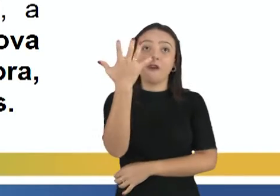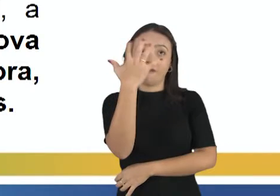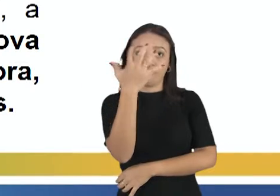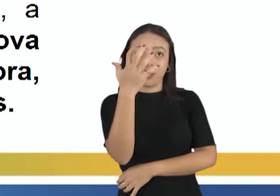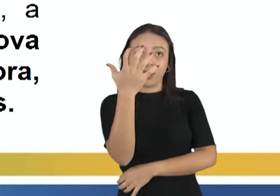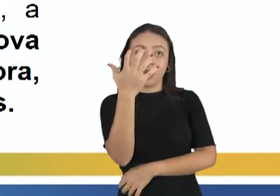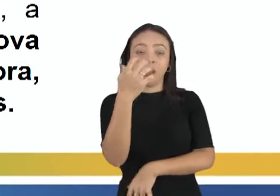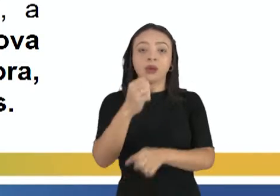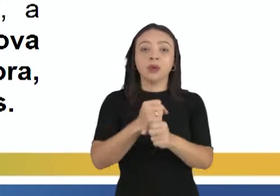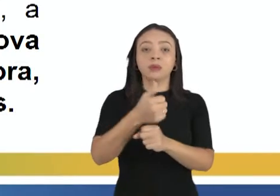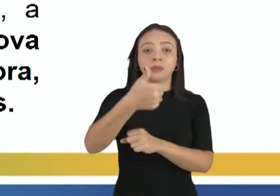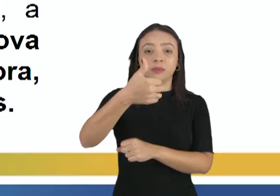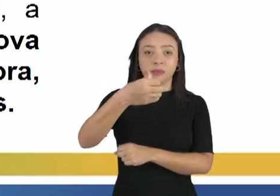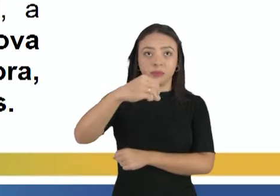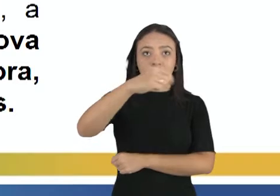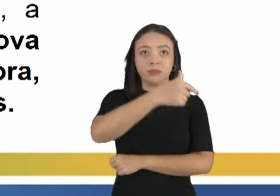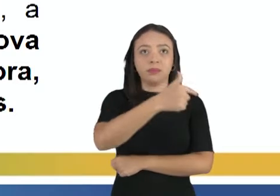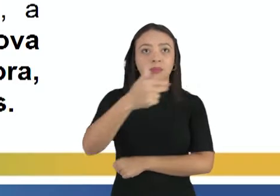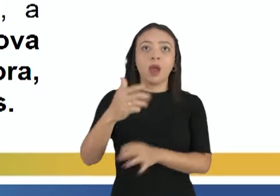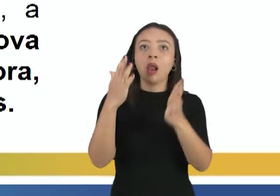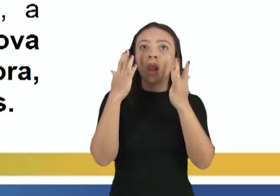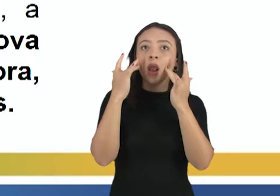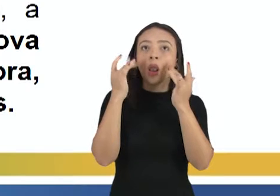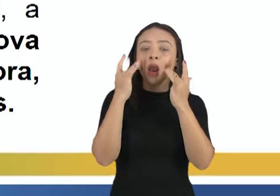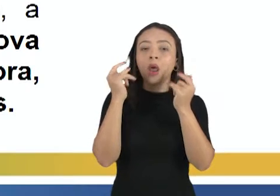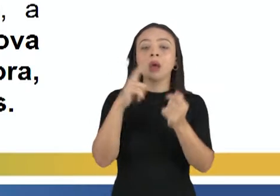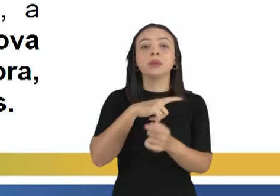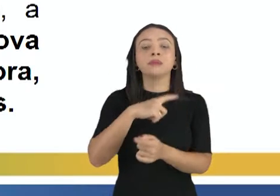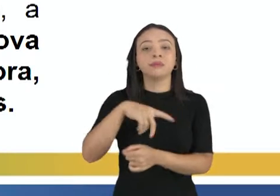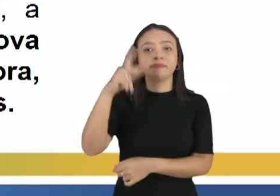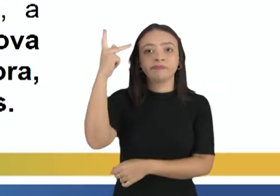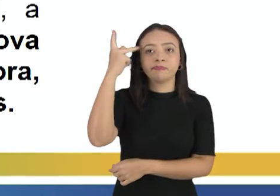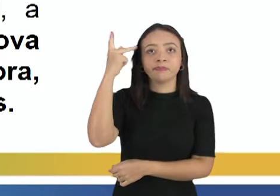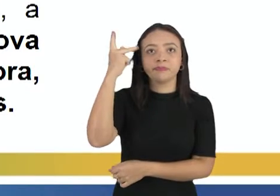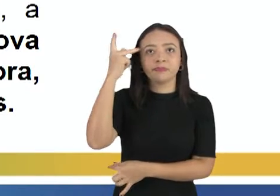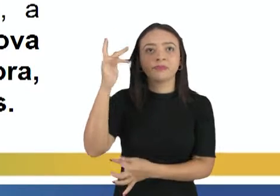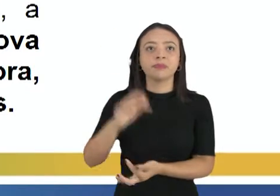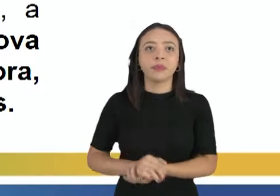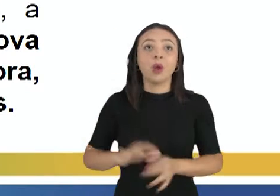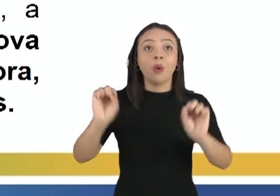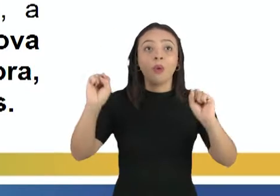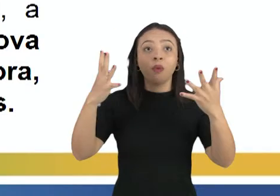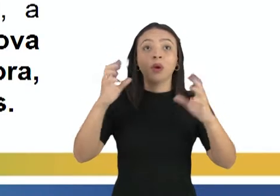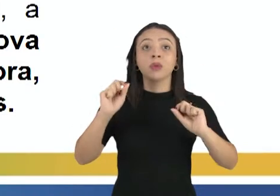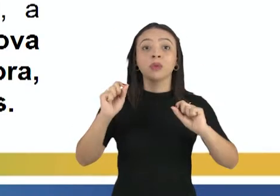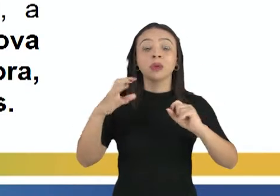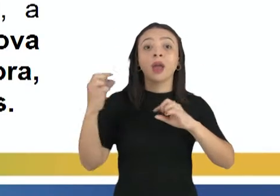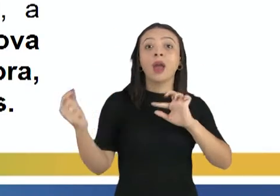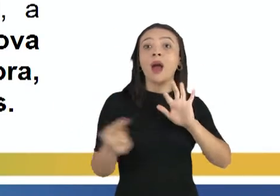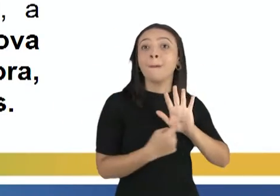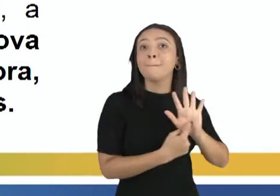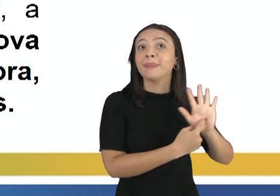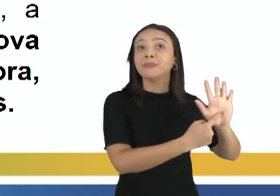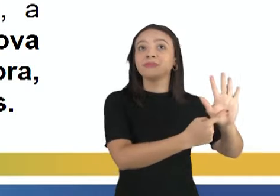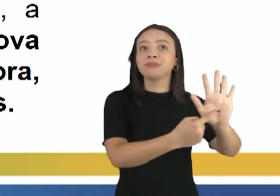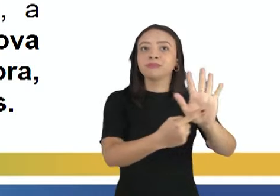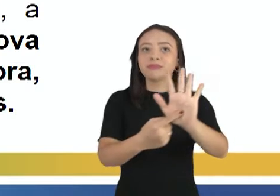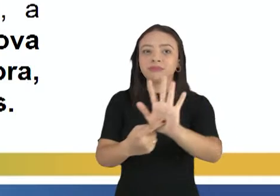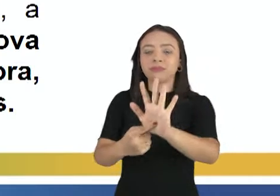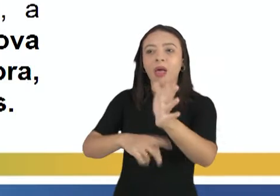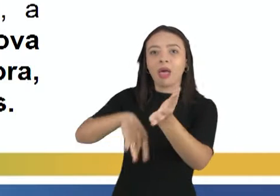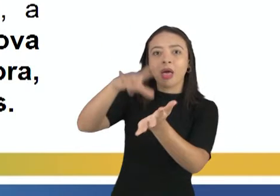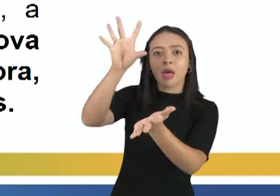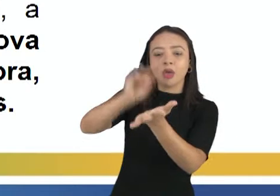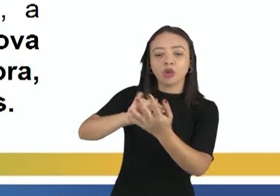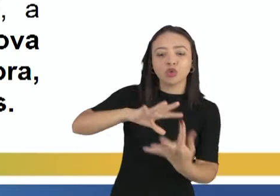de 1922 no Teatro Municipal de São Paulo. O evento se tornou uma referência do mundo